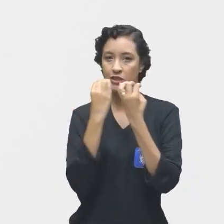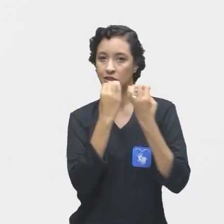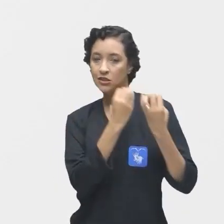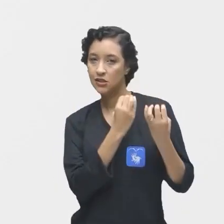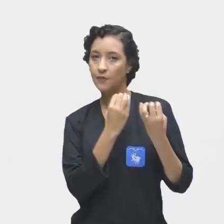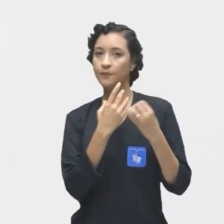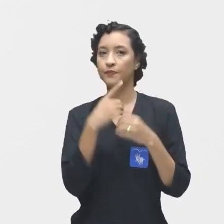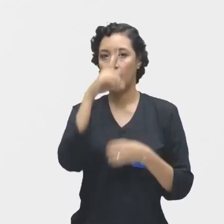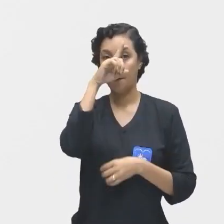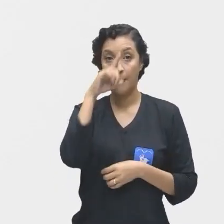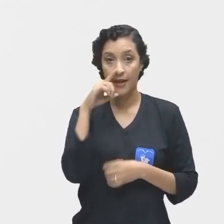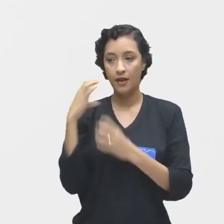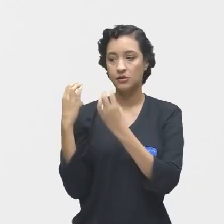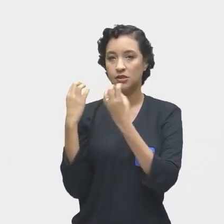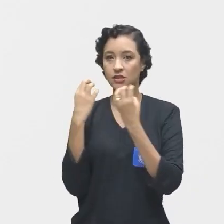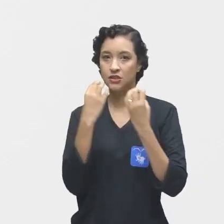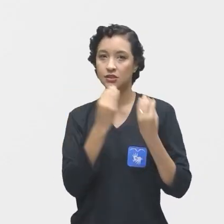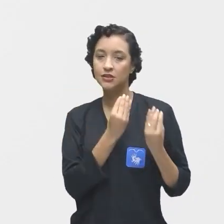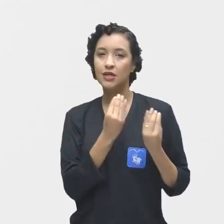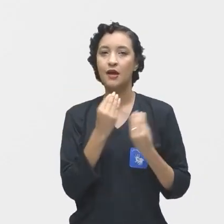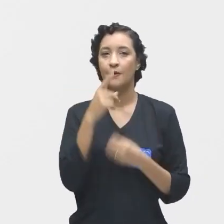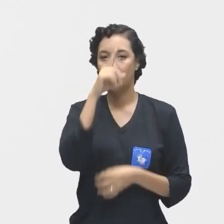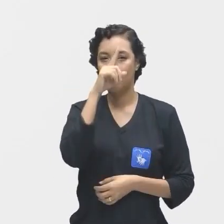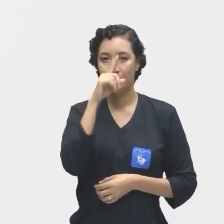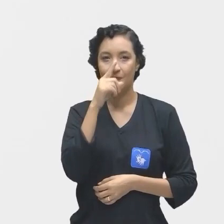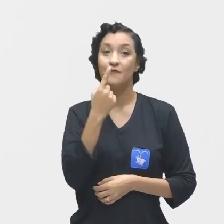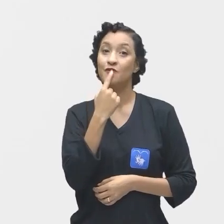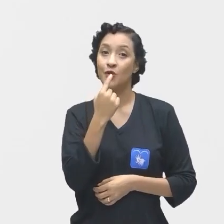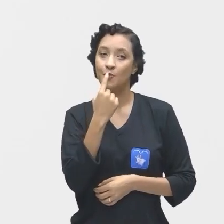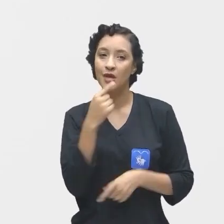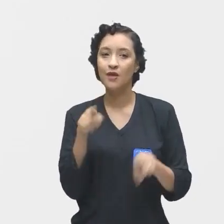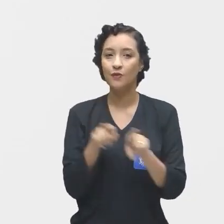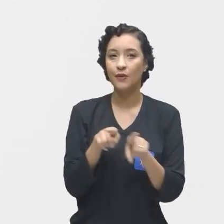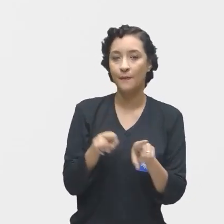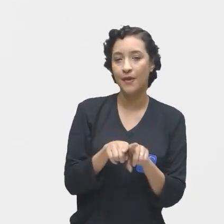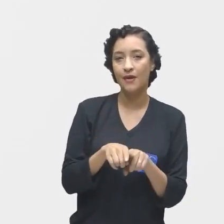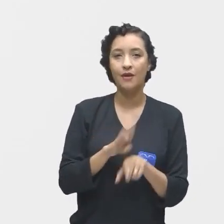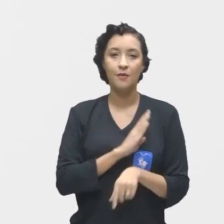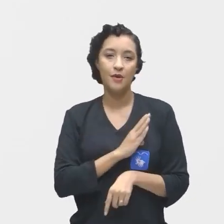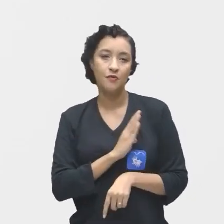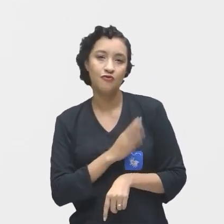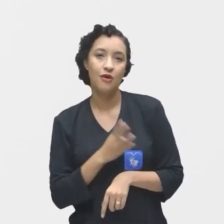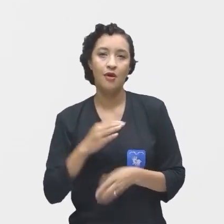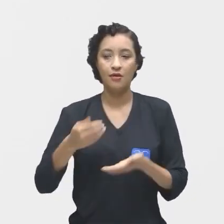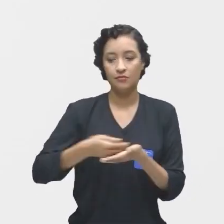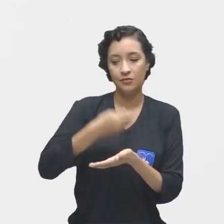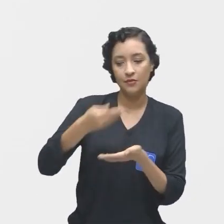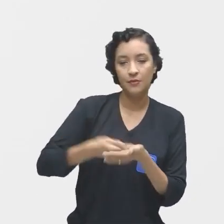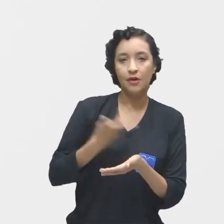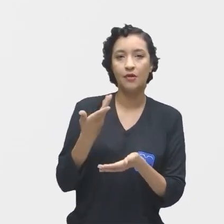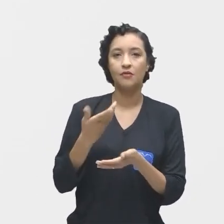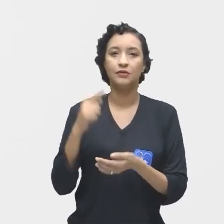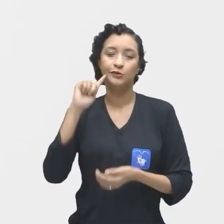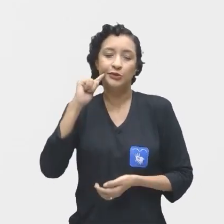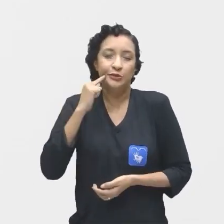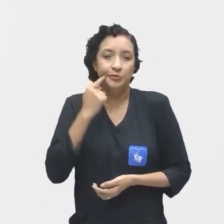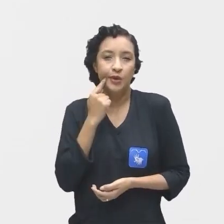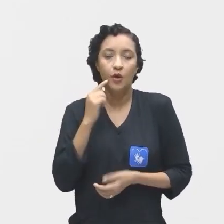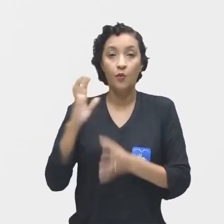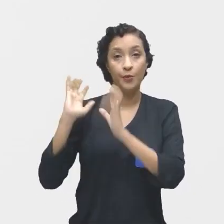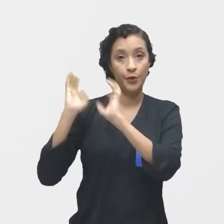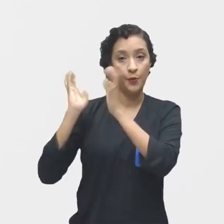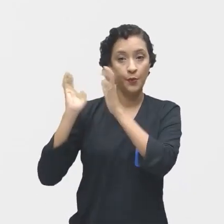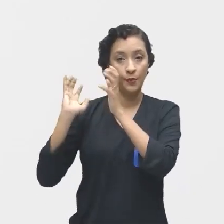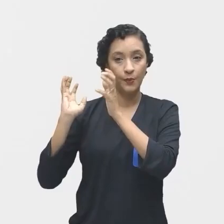agricultura permanente, laranja, banana, maracujá, mamão, limão e coco. Agora,